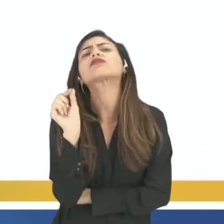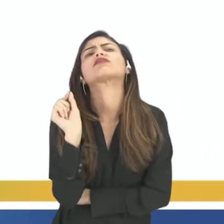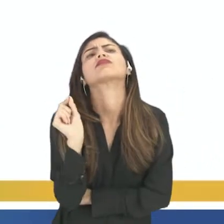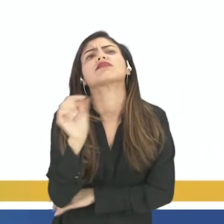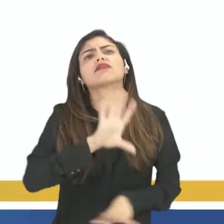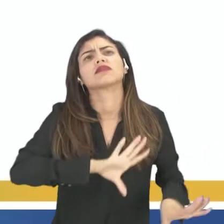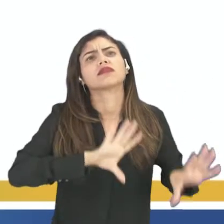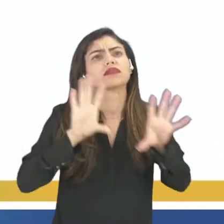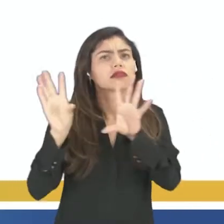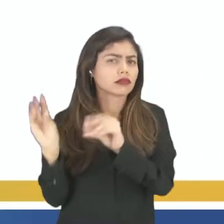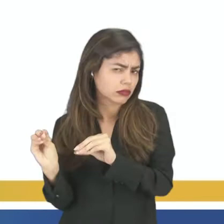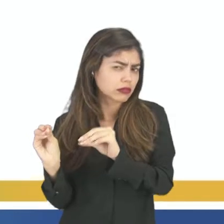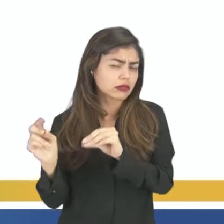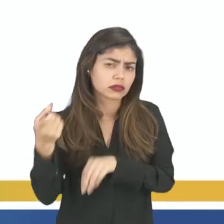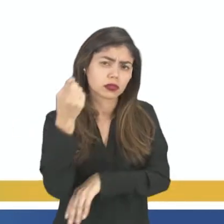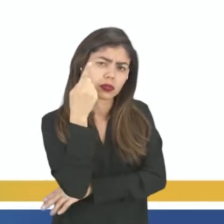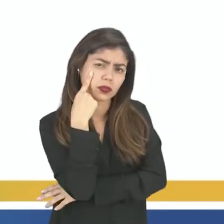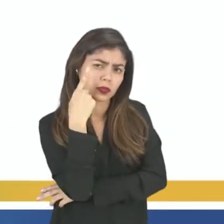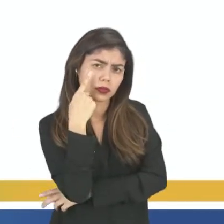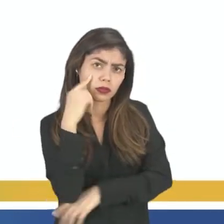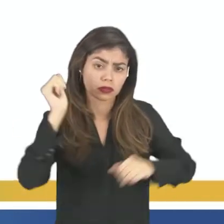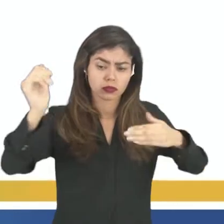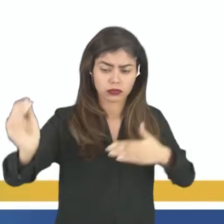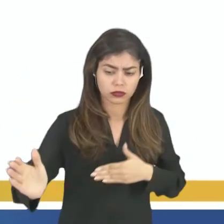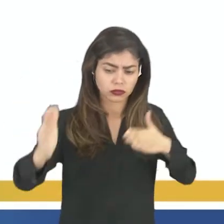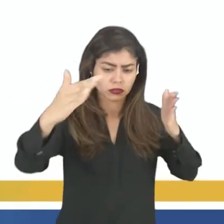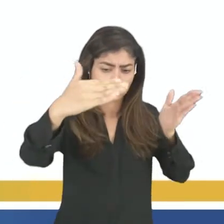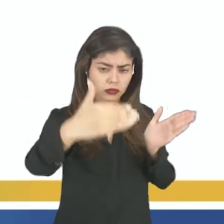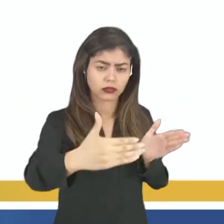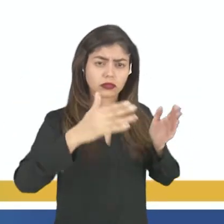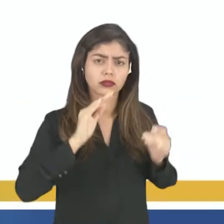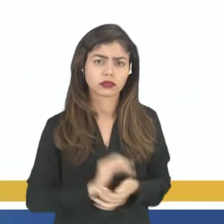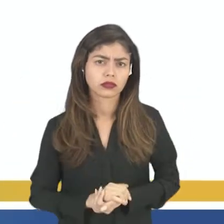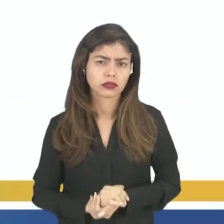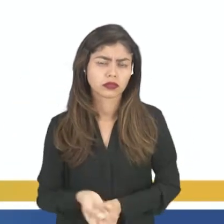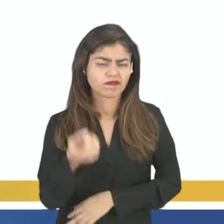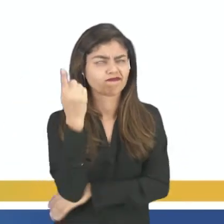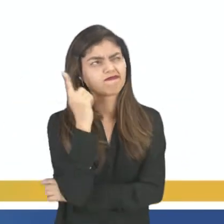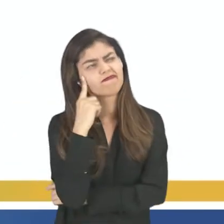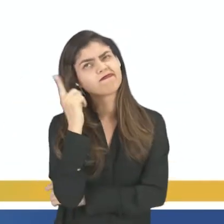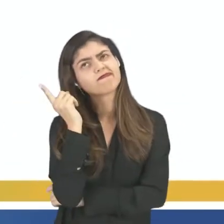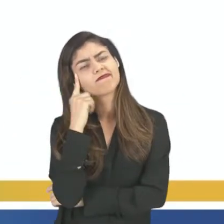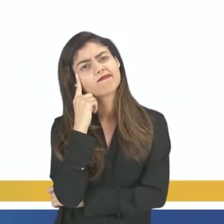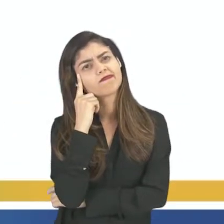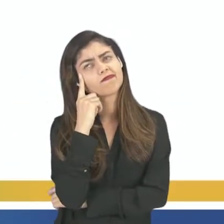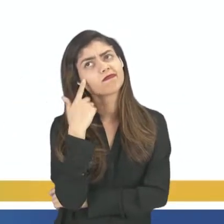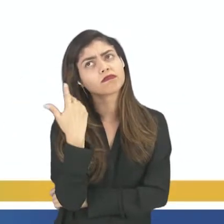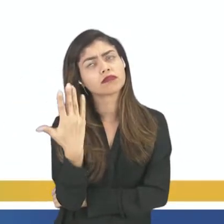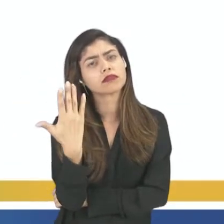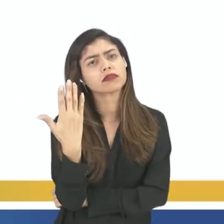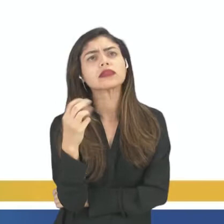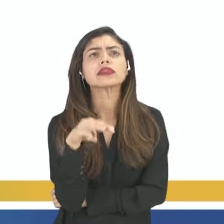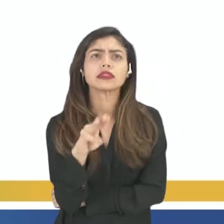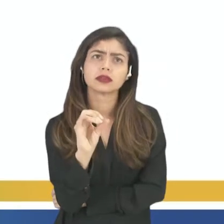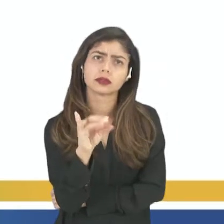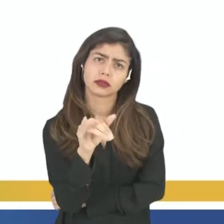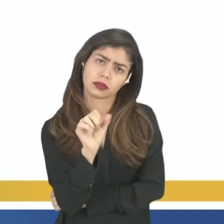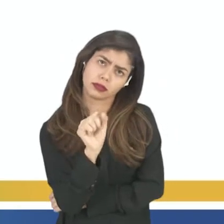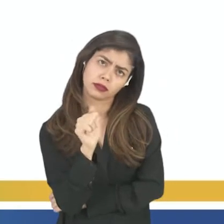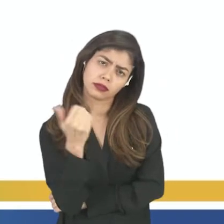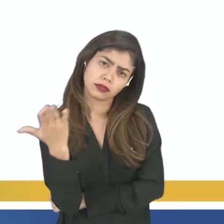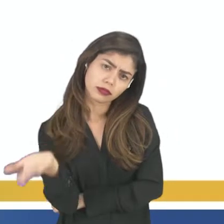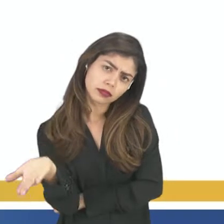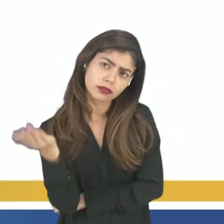levou Michelangelo a olhar para esse bloco de mármore e pensar em Moisés,